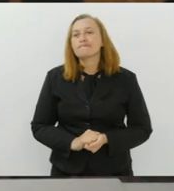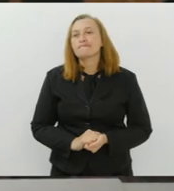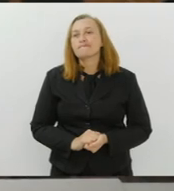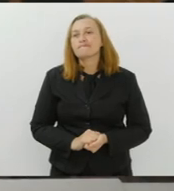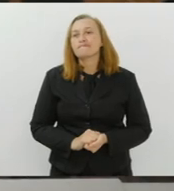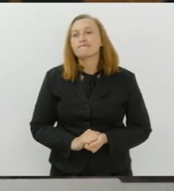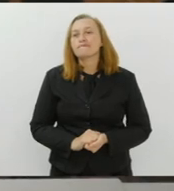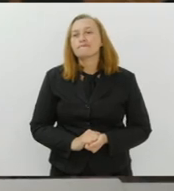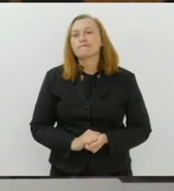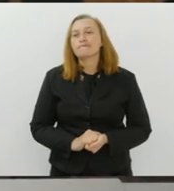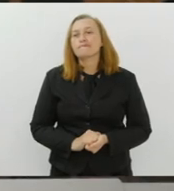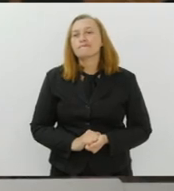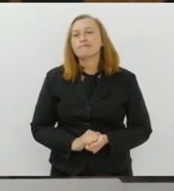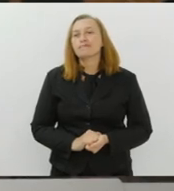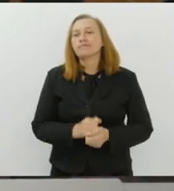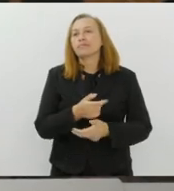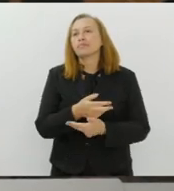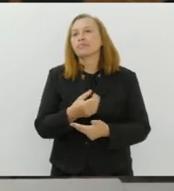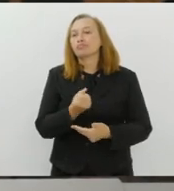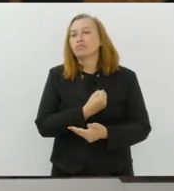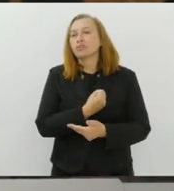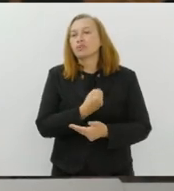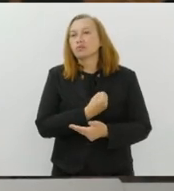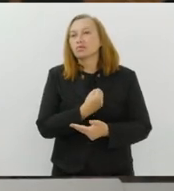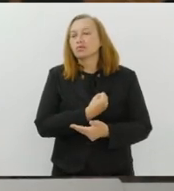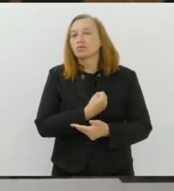proporcionar inúmeros serviços para